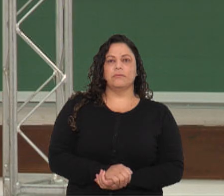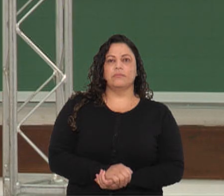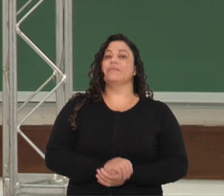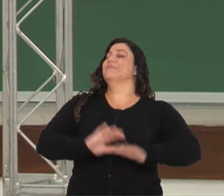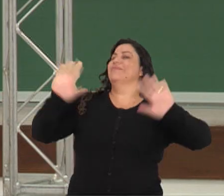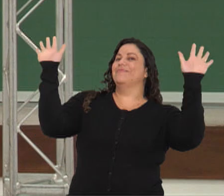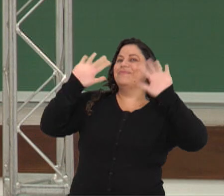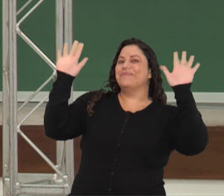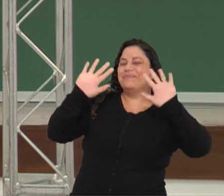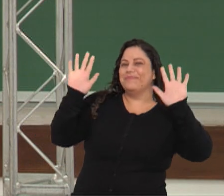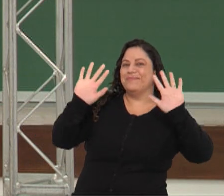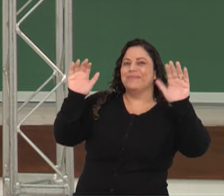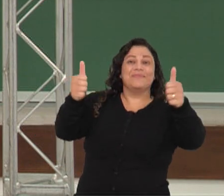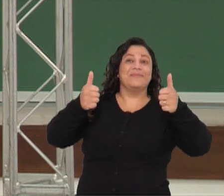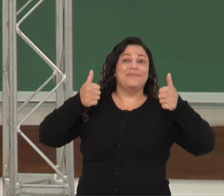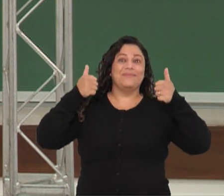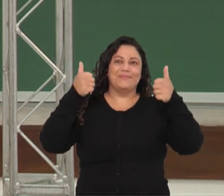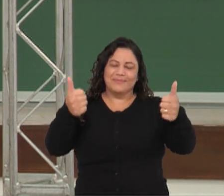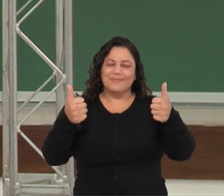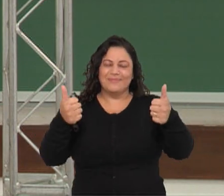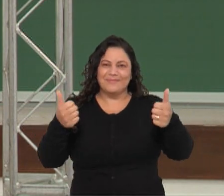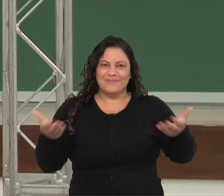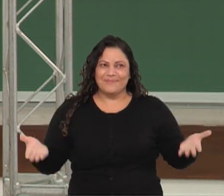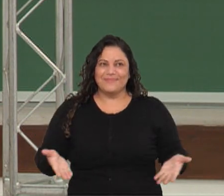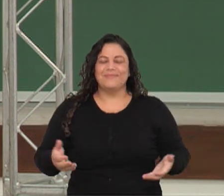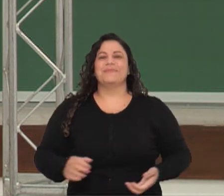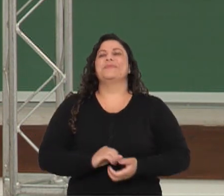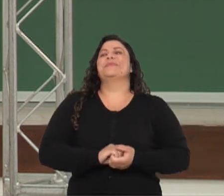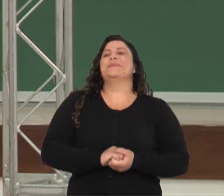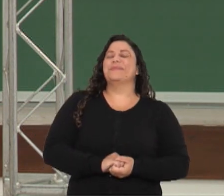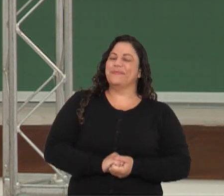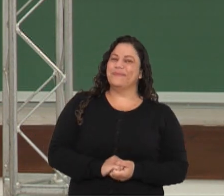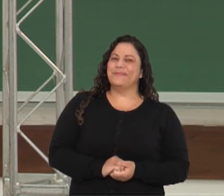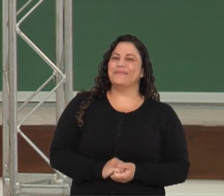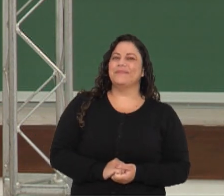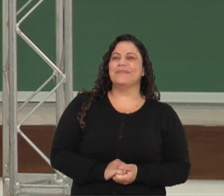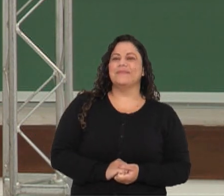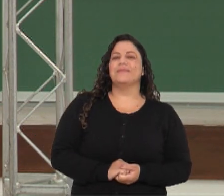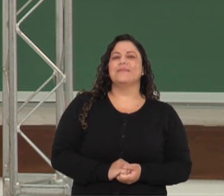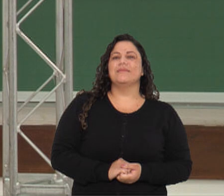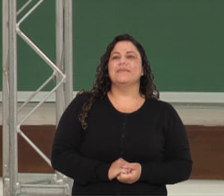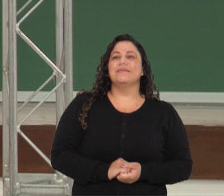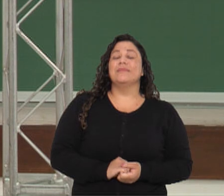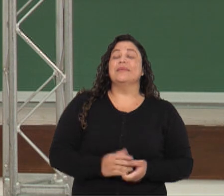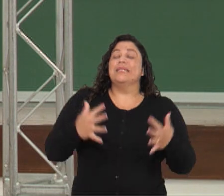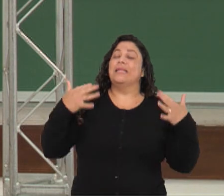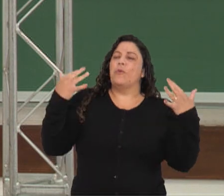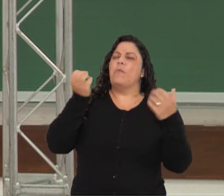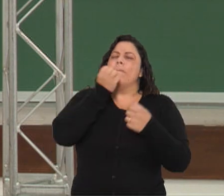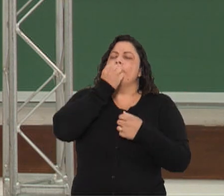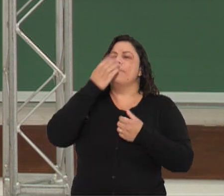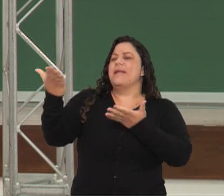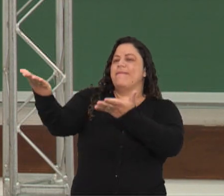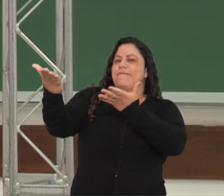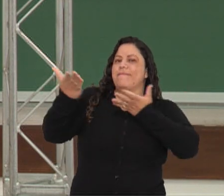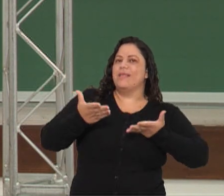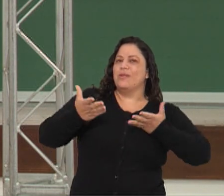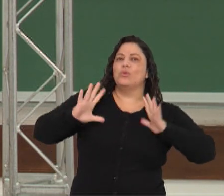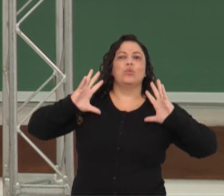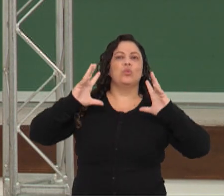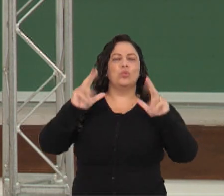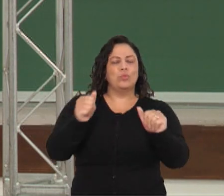Hello everybody, how are you today? It's Teacher Charlie here, and today is our class number 16. Então pessoal, muito bem-vindos a mais uma aula de